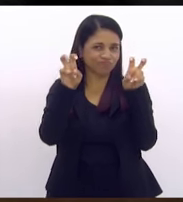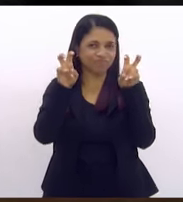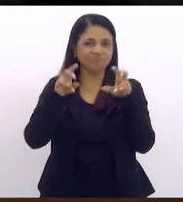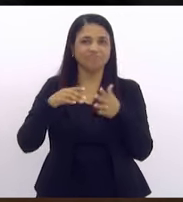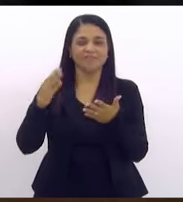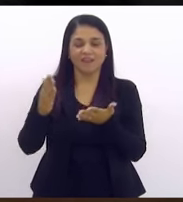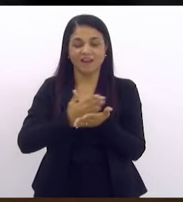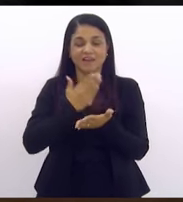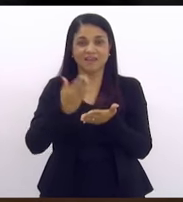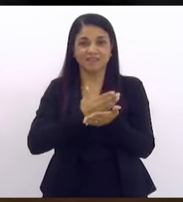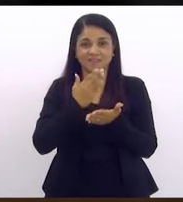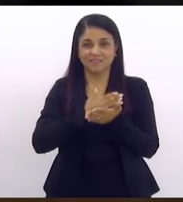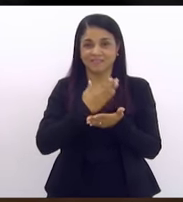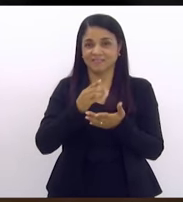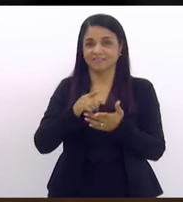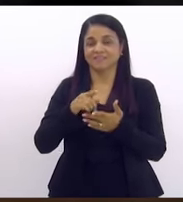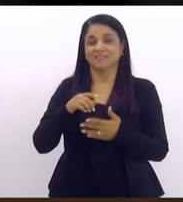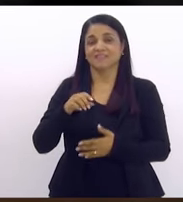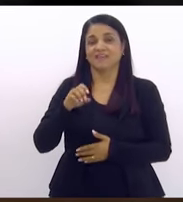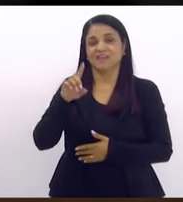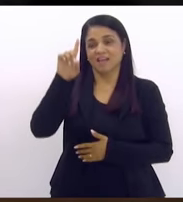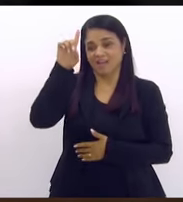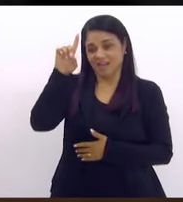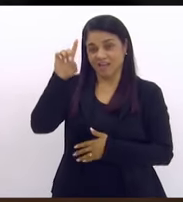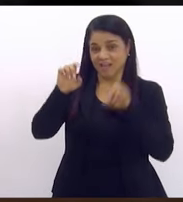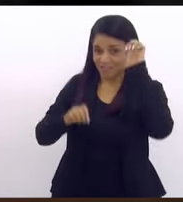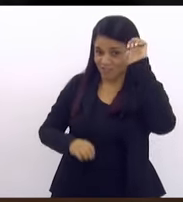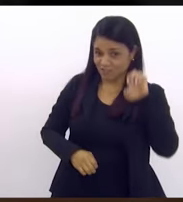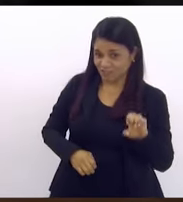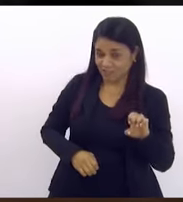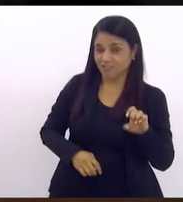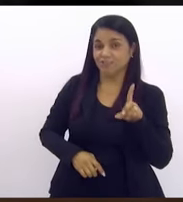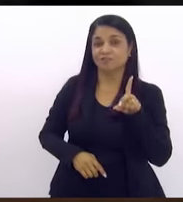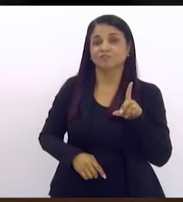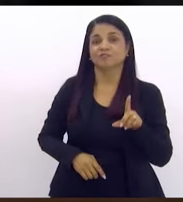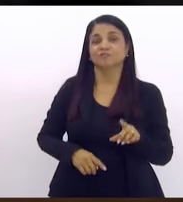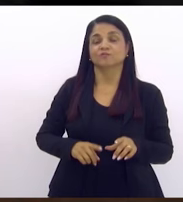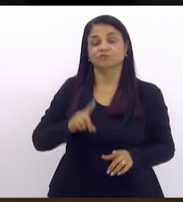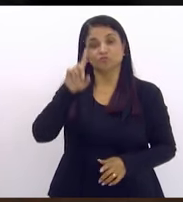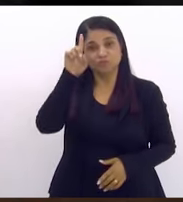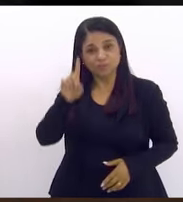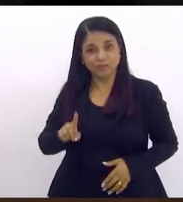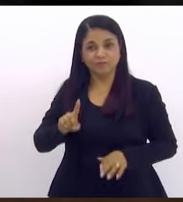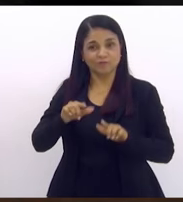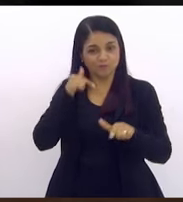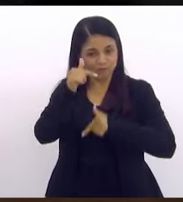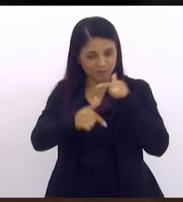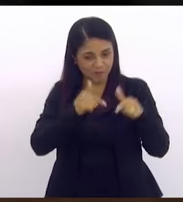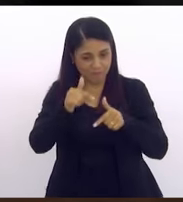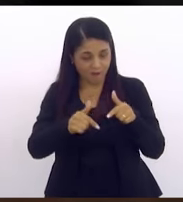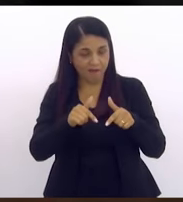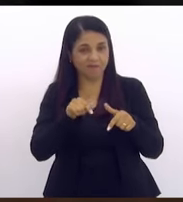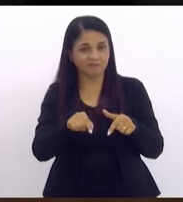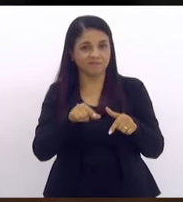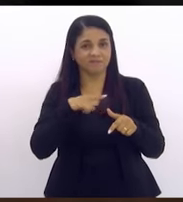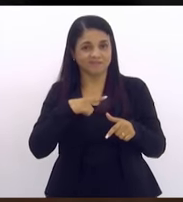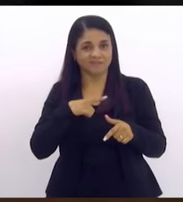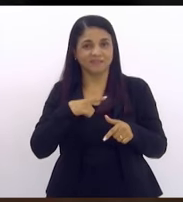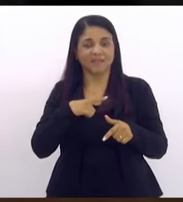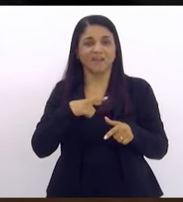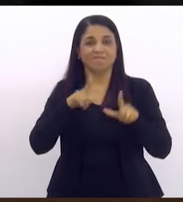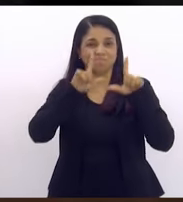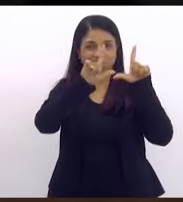livro intitulado a esquerda no Direito do Trabalho o autógrafo do autor tem uma belíssima charge de KL